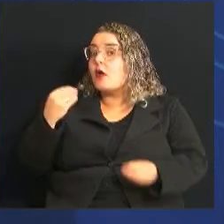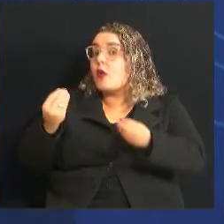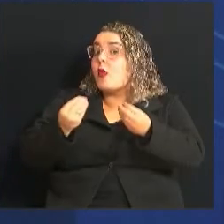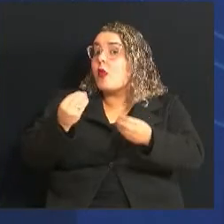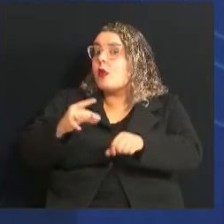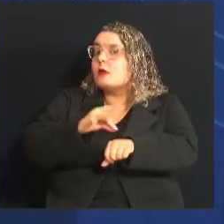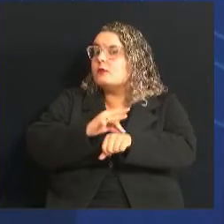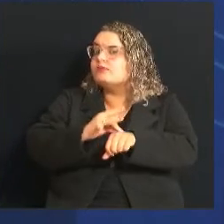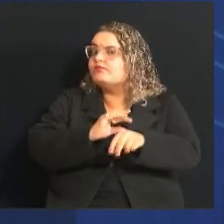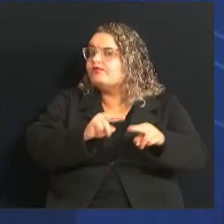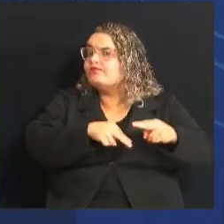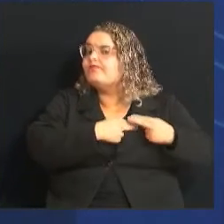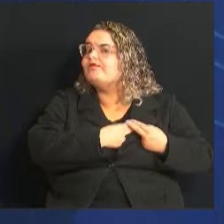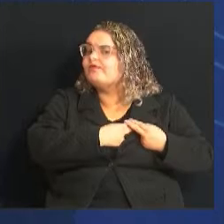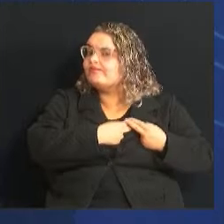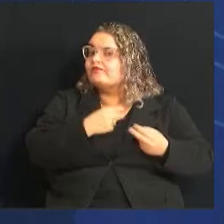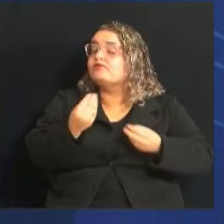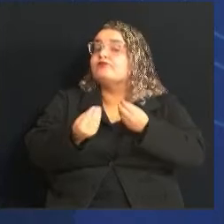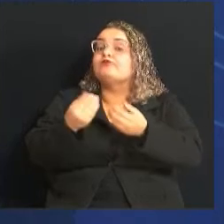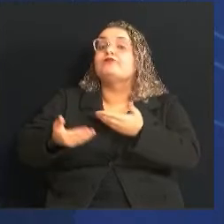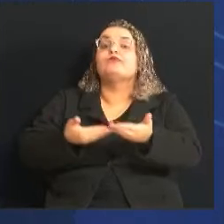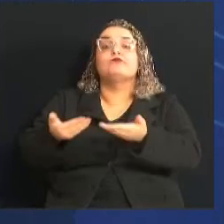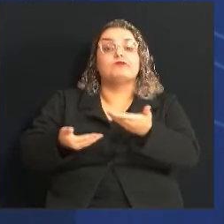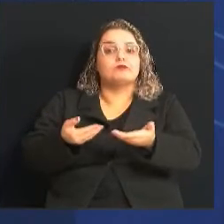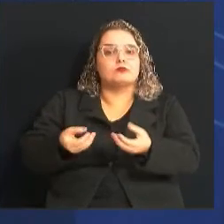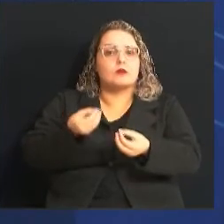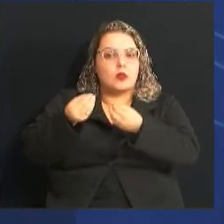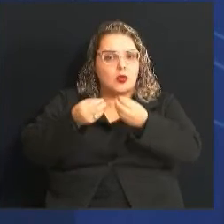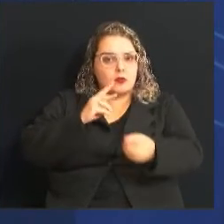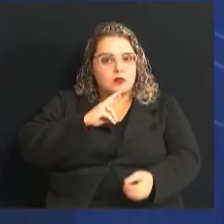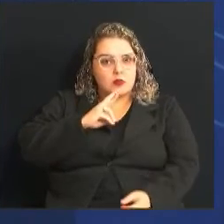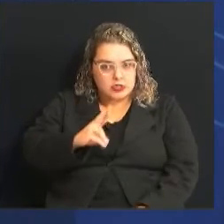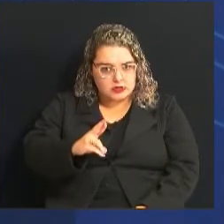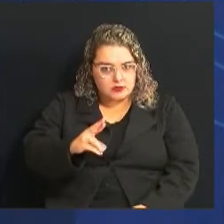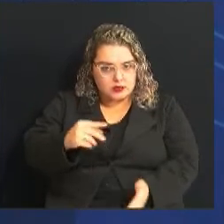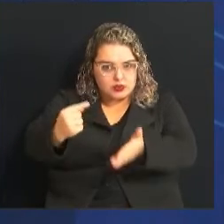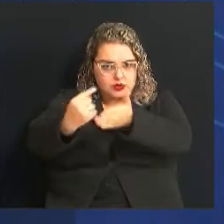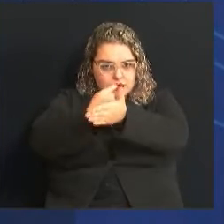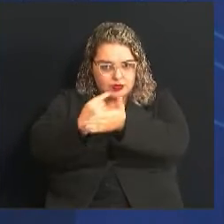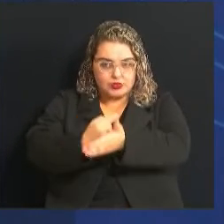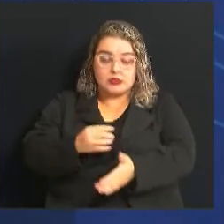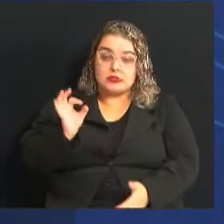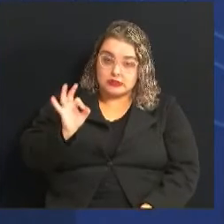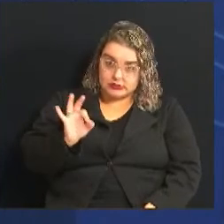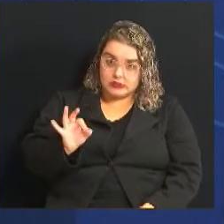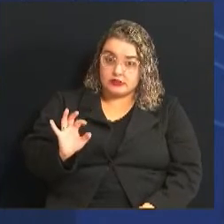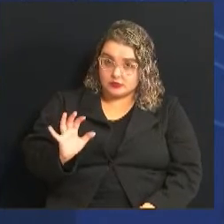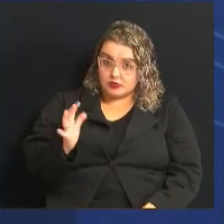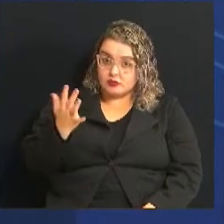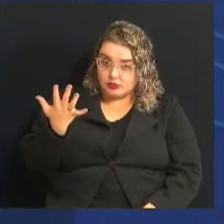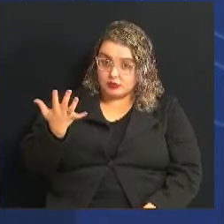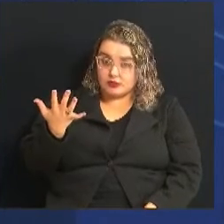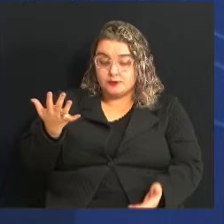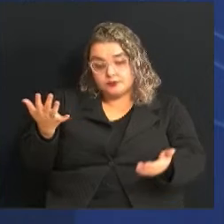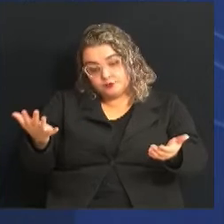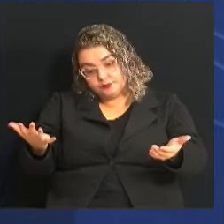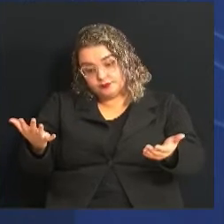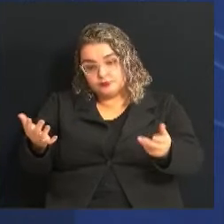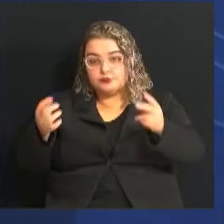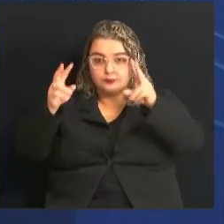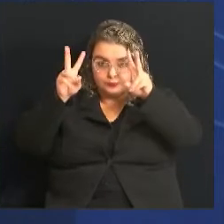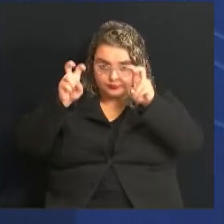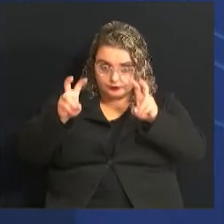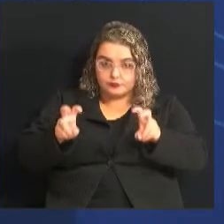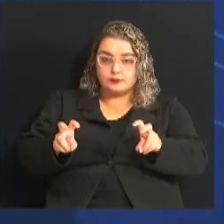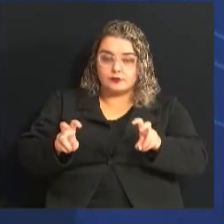Como que elas lidam? Como responder às perguntas que certamente vão surgir? Bom, sobre estes assuntos